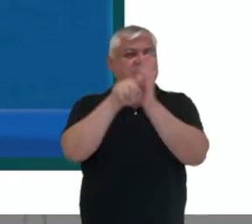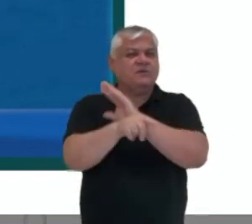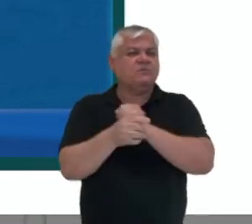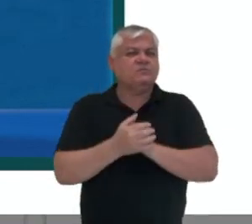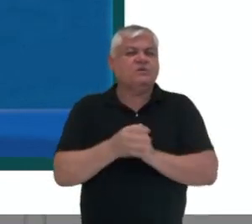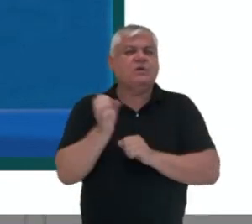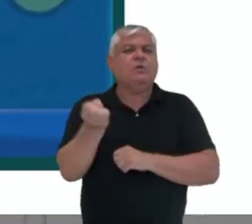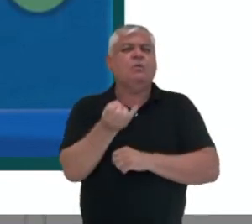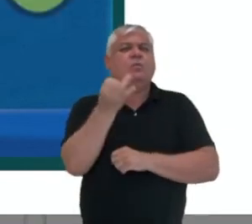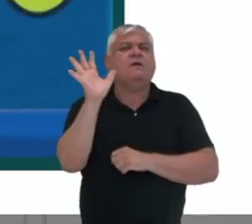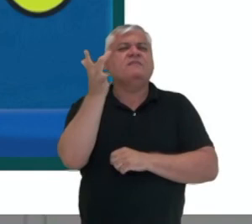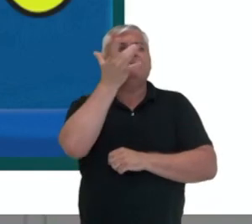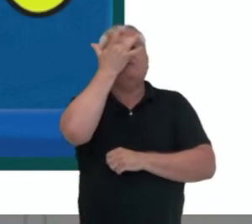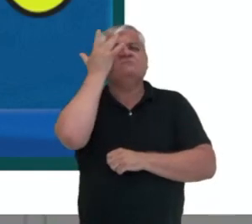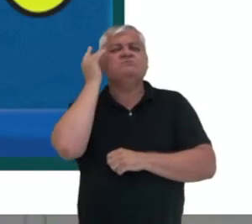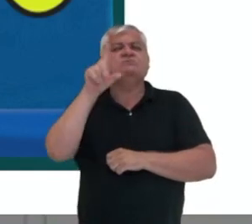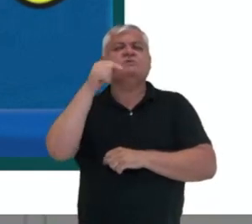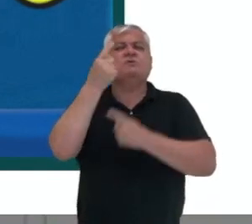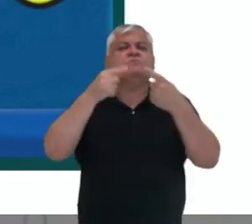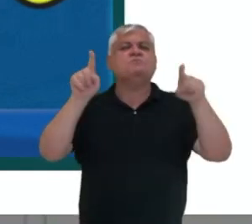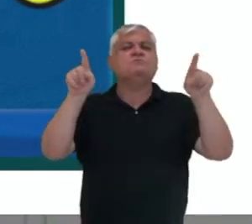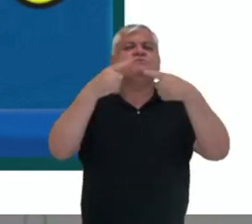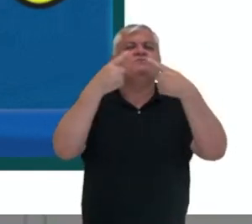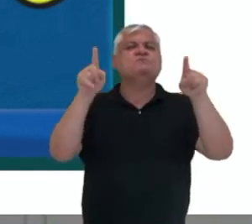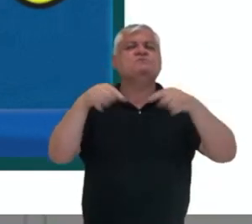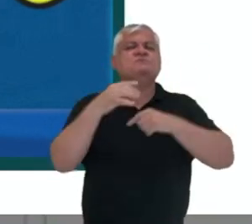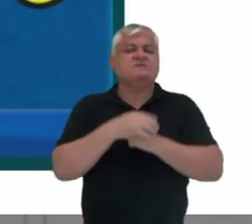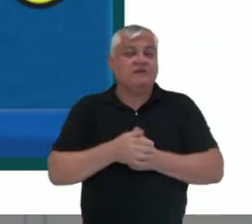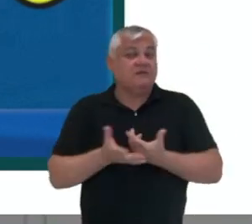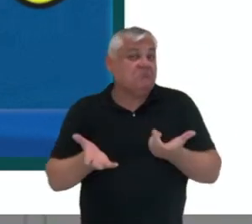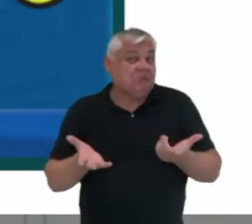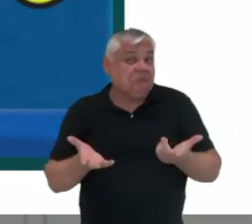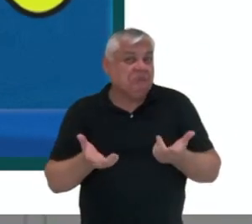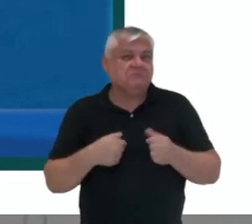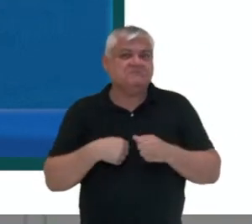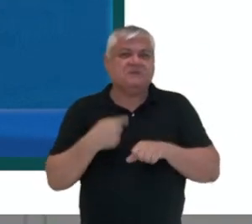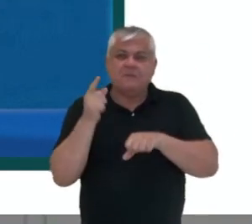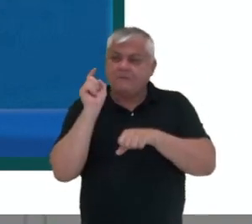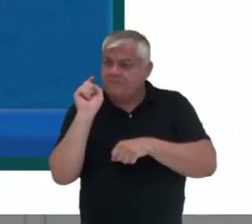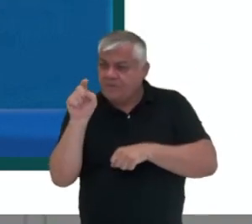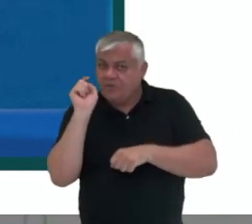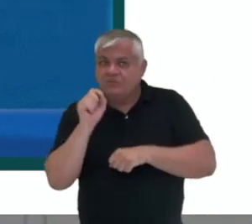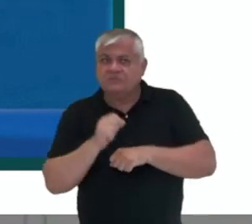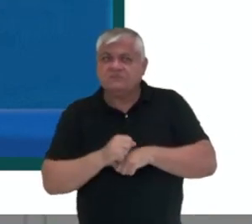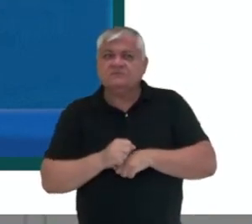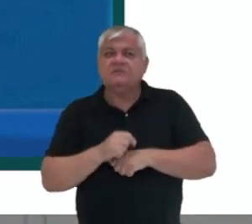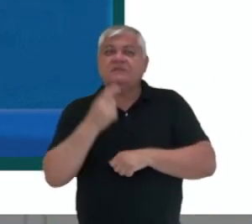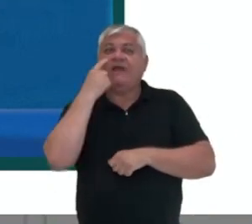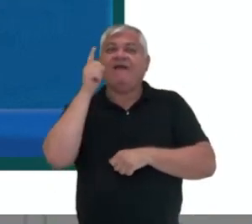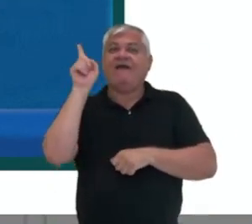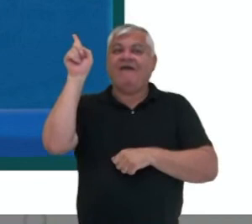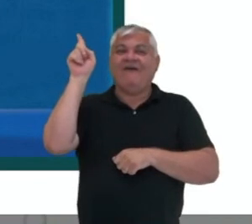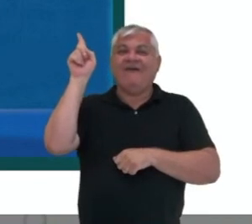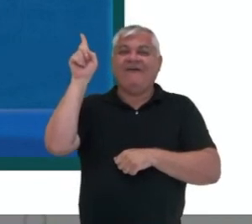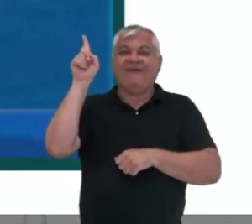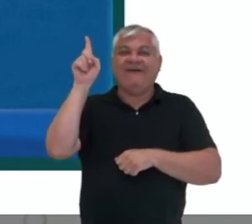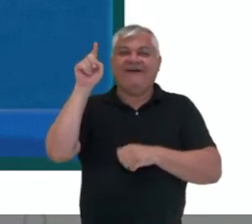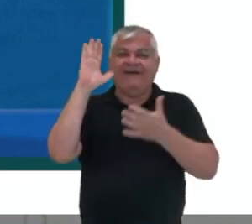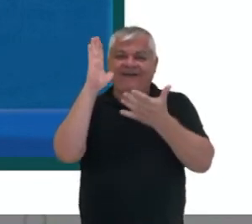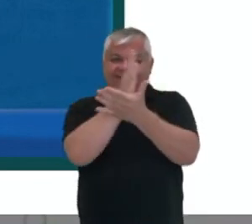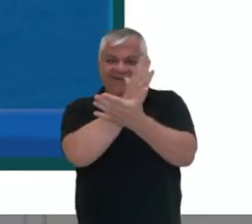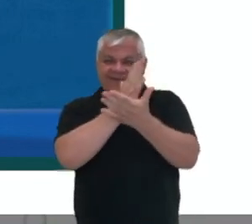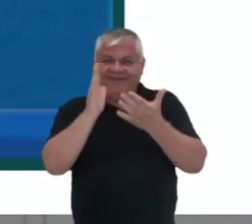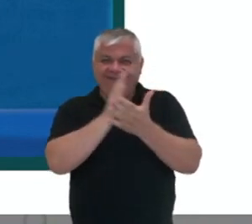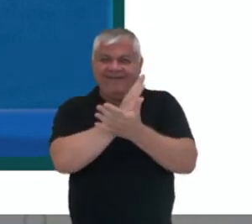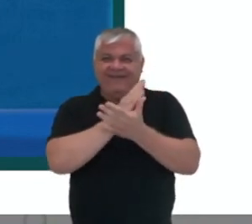pessoas escolheram música, né, como um tema favorito? Então, você pode vir e clicar aqui, né, nos gráficos e ver como será que a gente